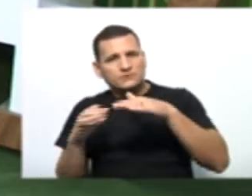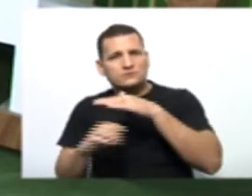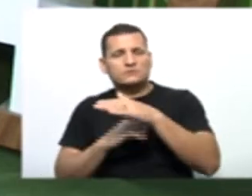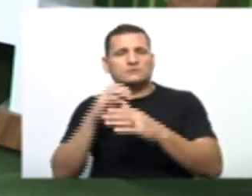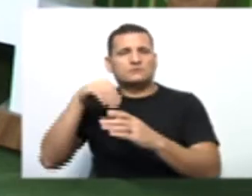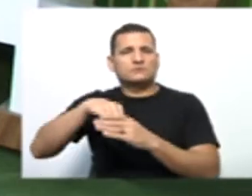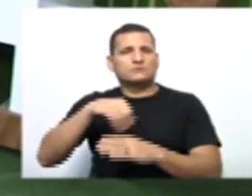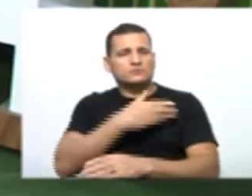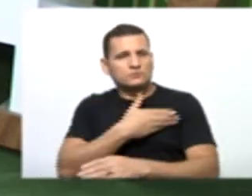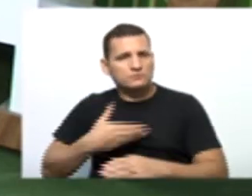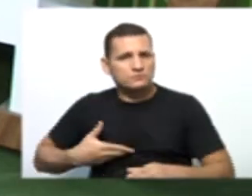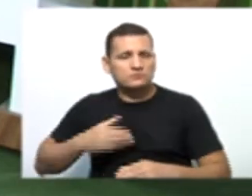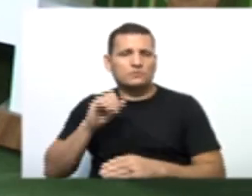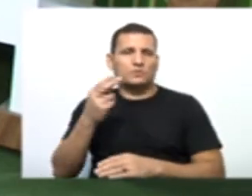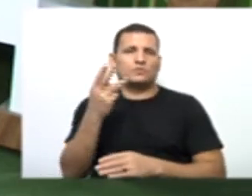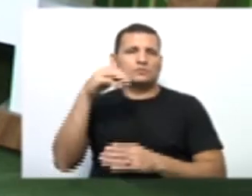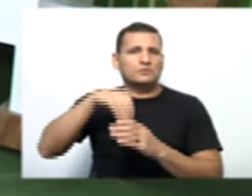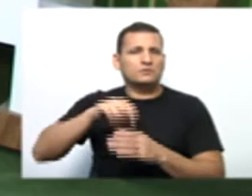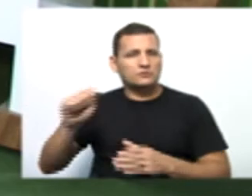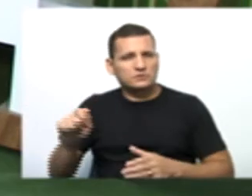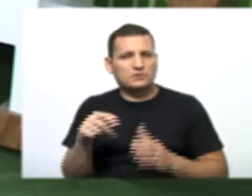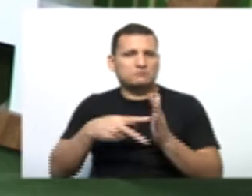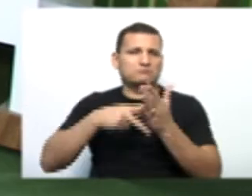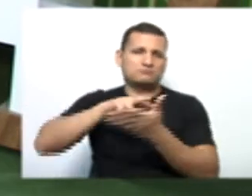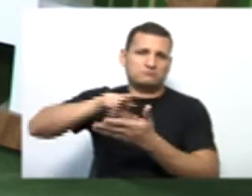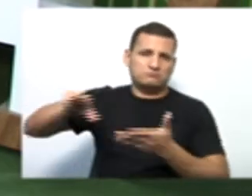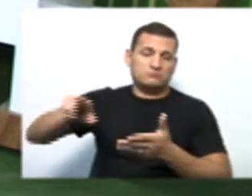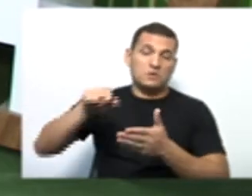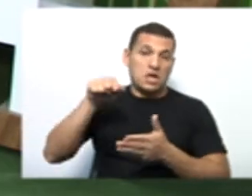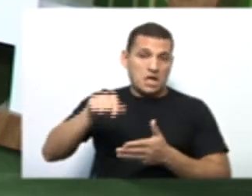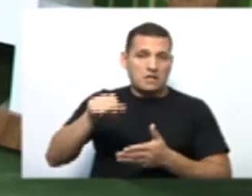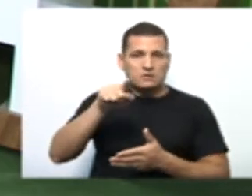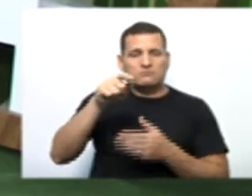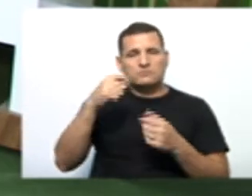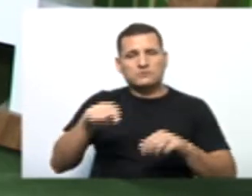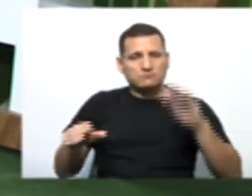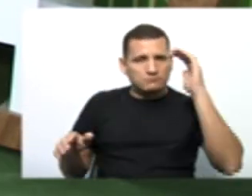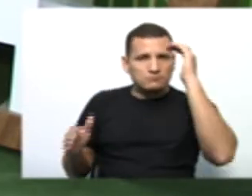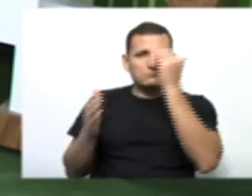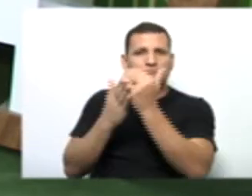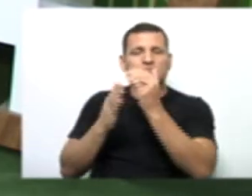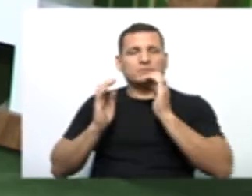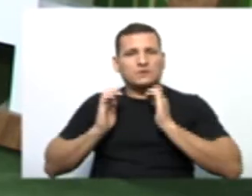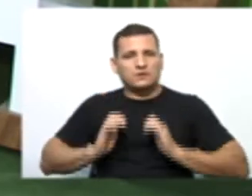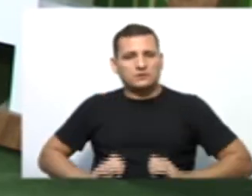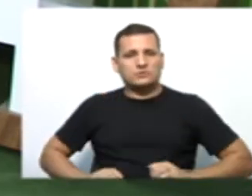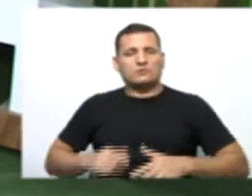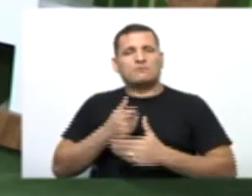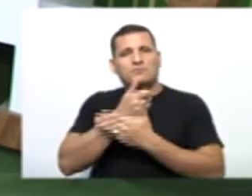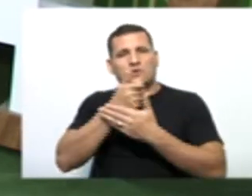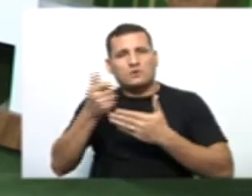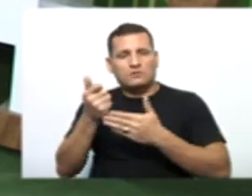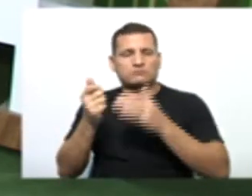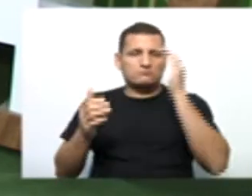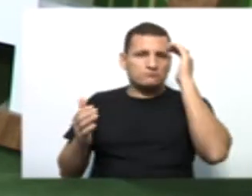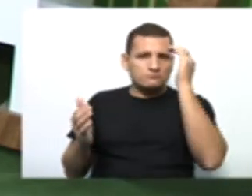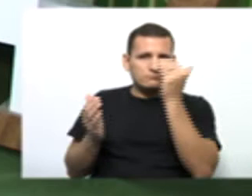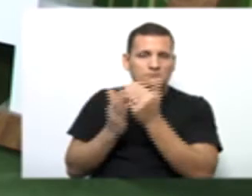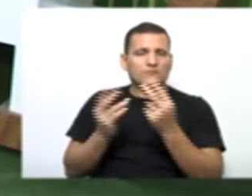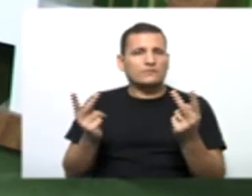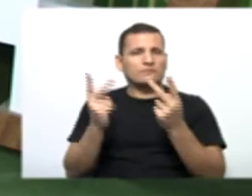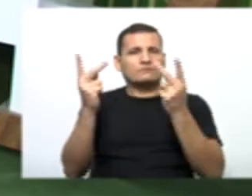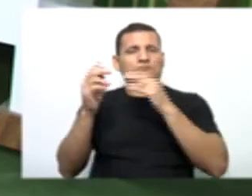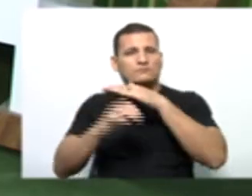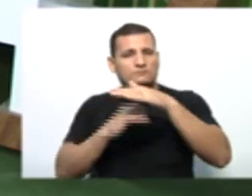ou dentro de uma ONG. E para isso vocês precisam seguir princípios éticos e morais, seguir os valores da empresa, aquilo